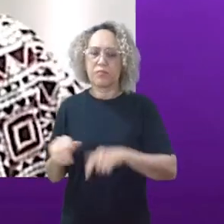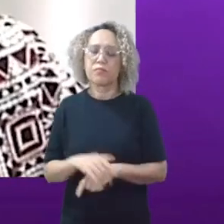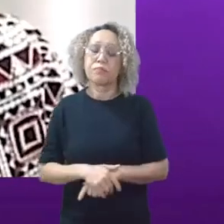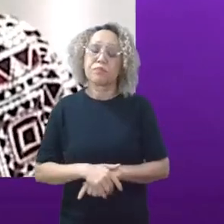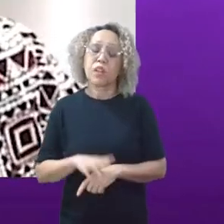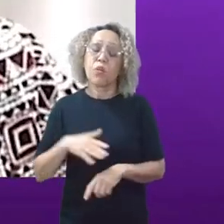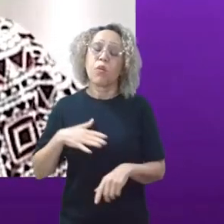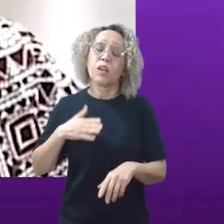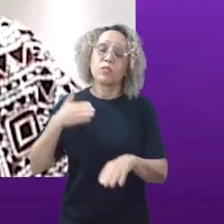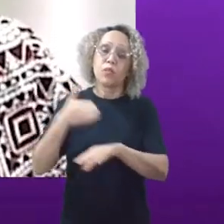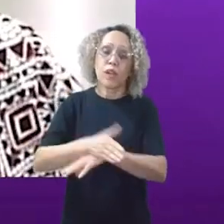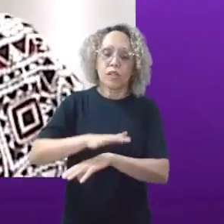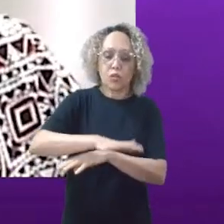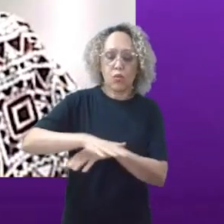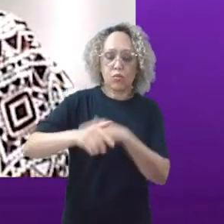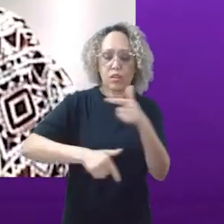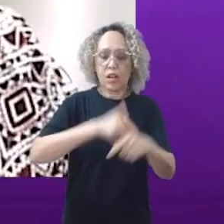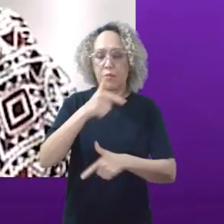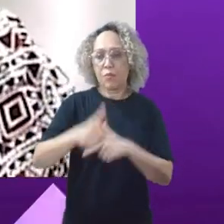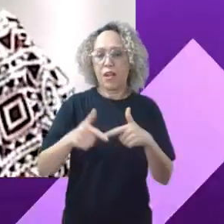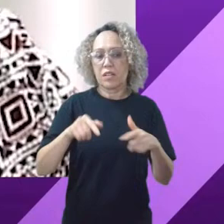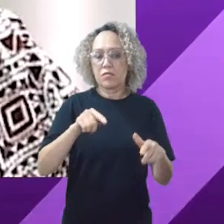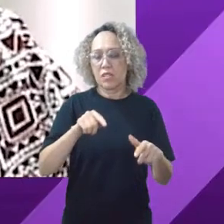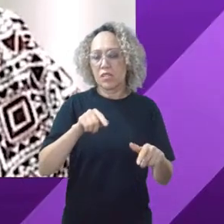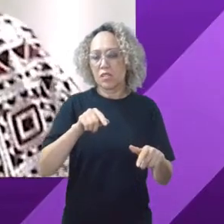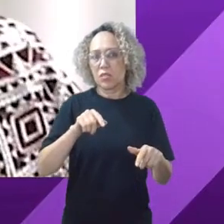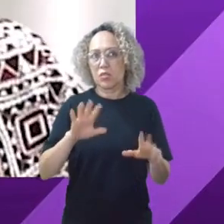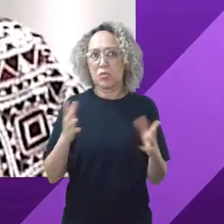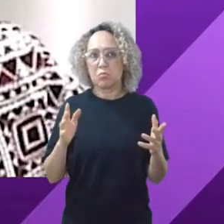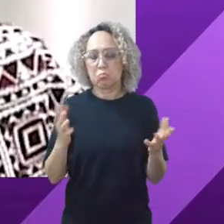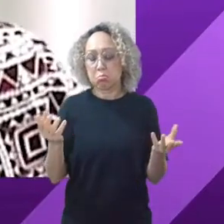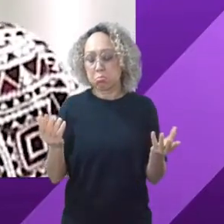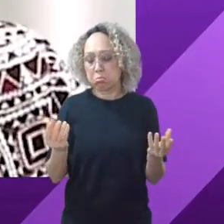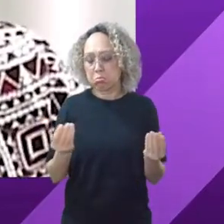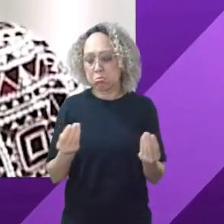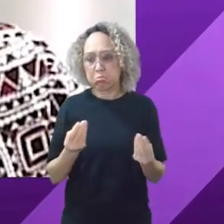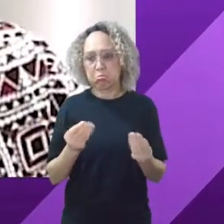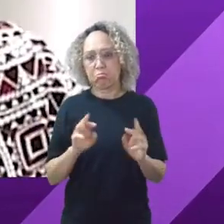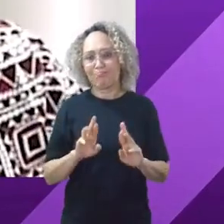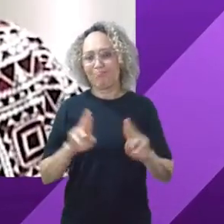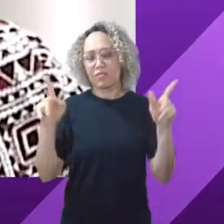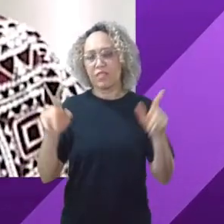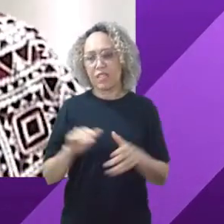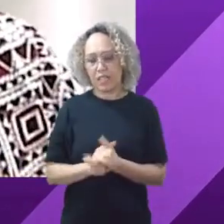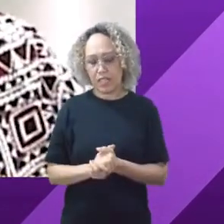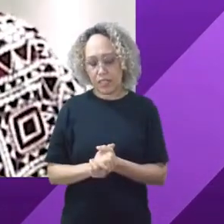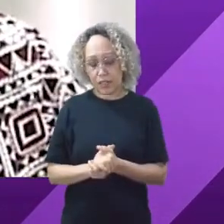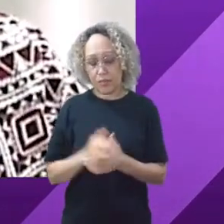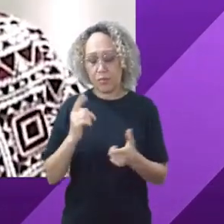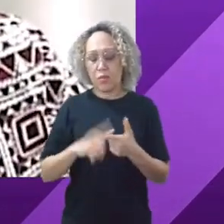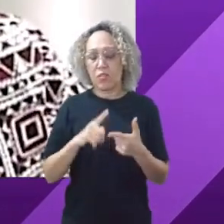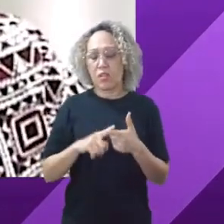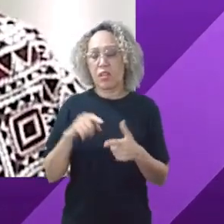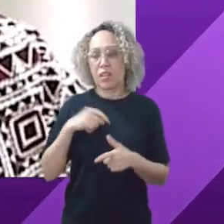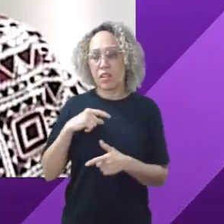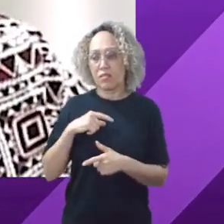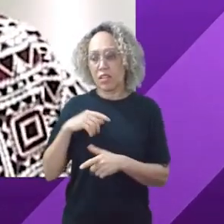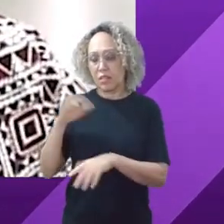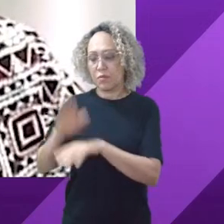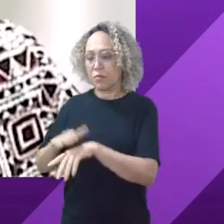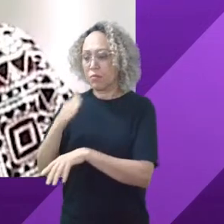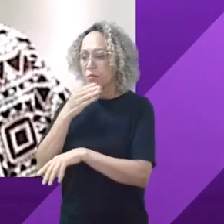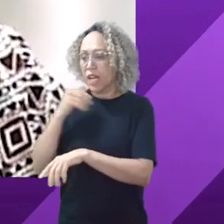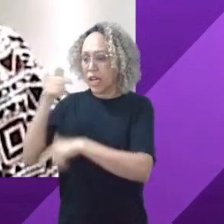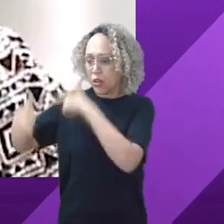se transforma, porque eu tenho mais homens do que mulheres ocupadas, e eu tenho,